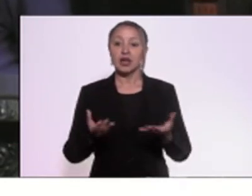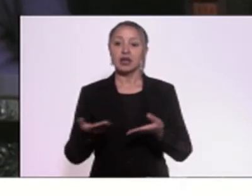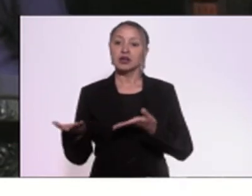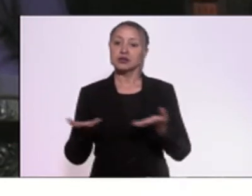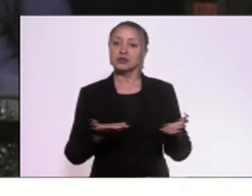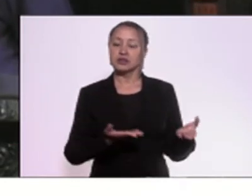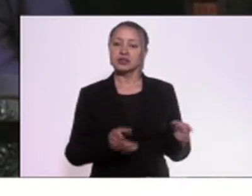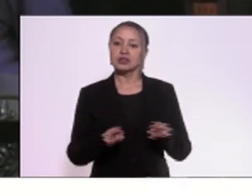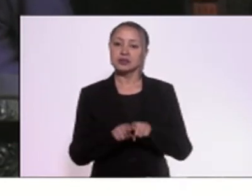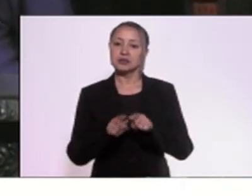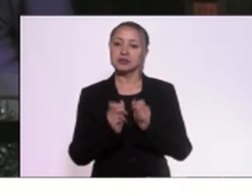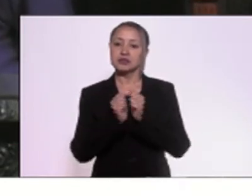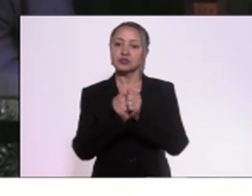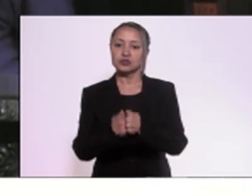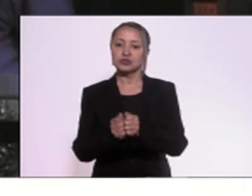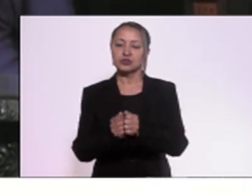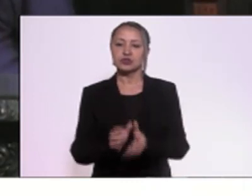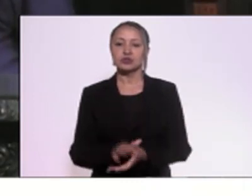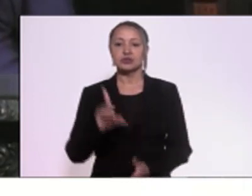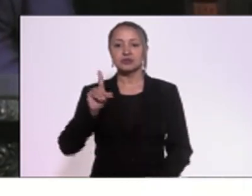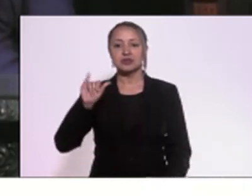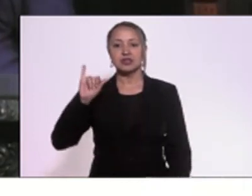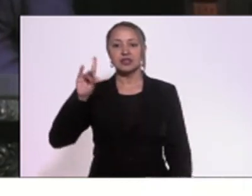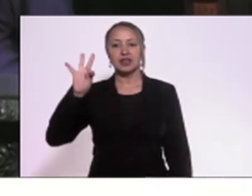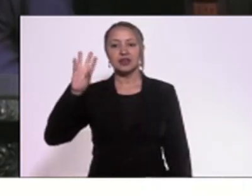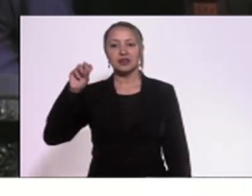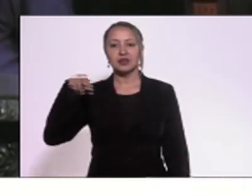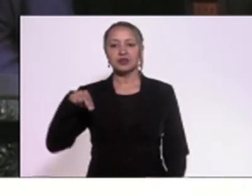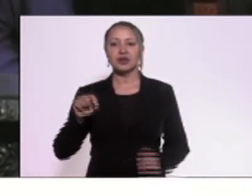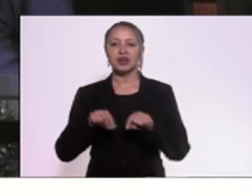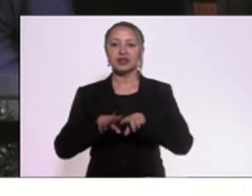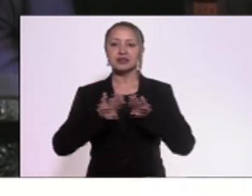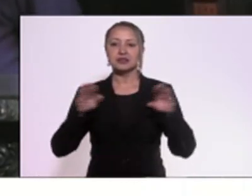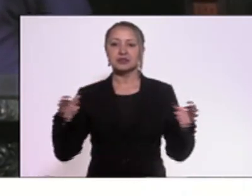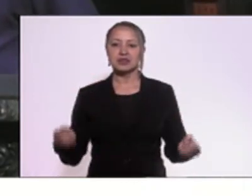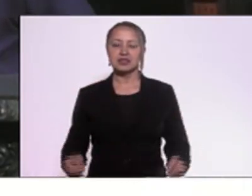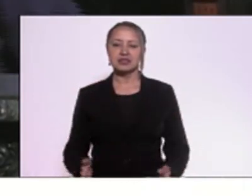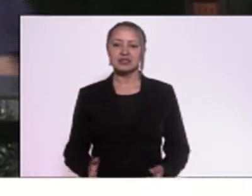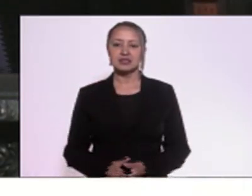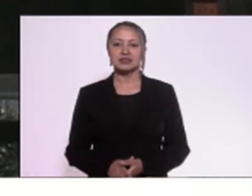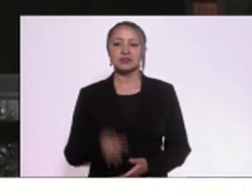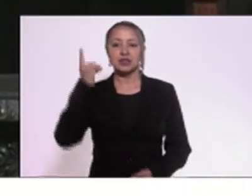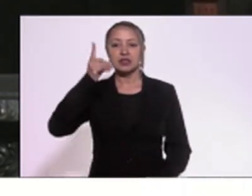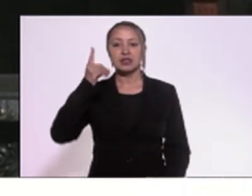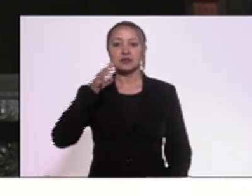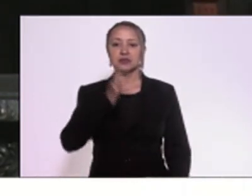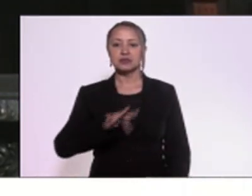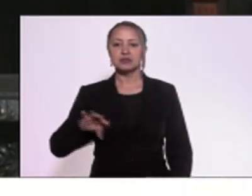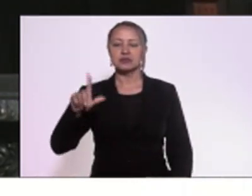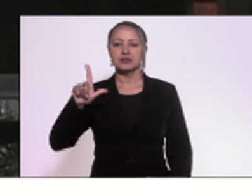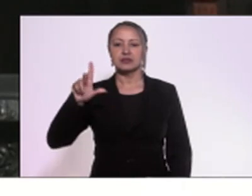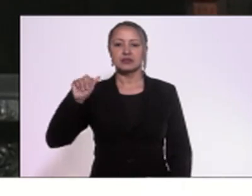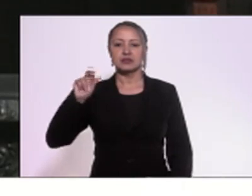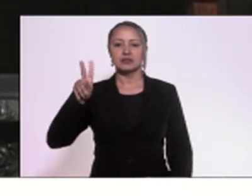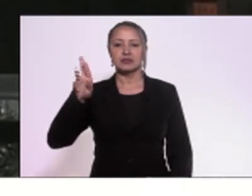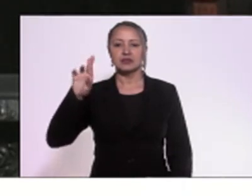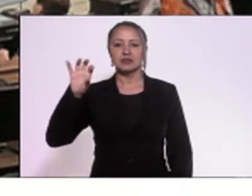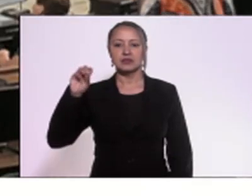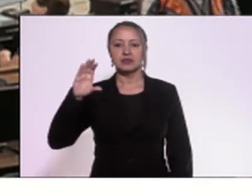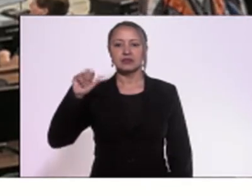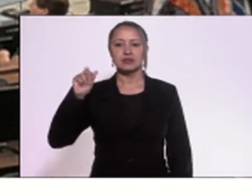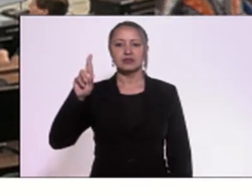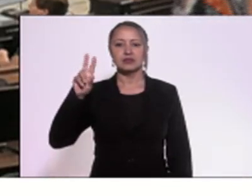fazer companhia aqui ao Adailton, aqui na mesa. Convidar aqui a deputada federal, Laura Carneiro, para estar conosco,